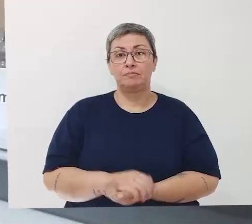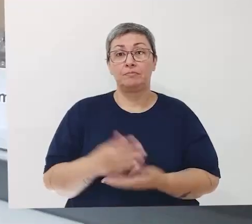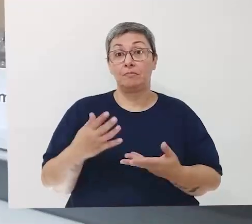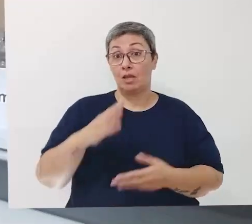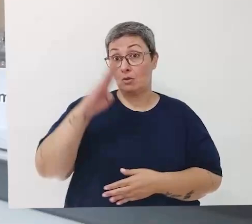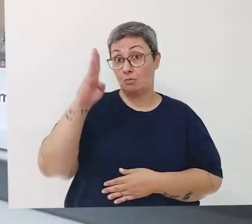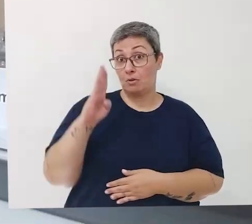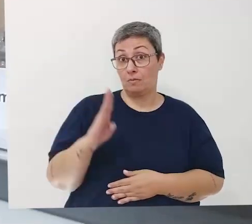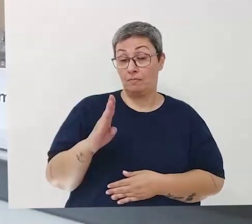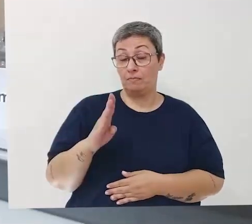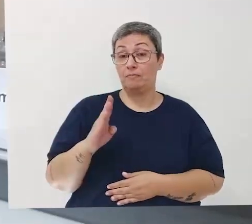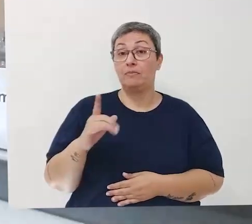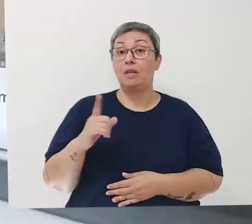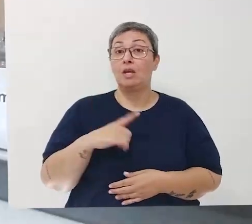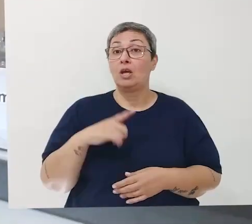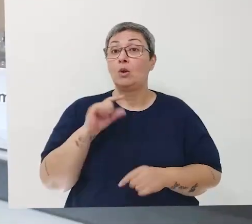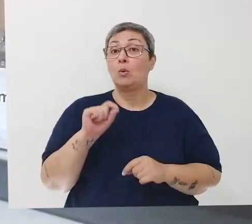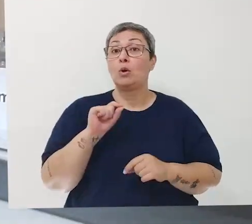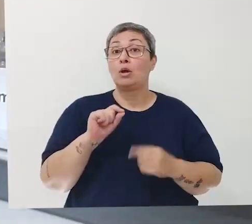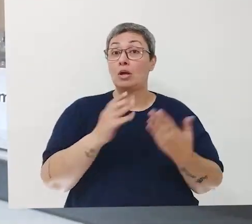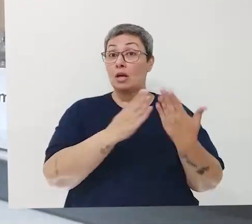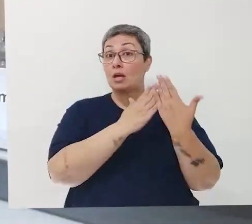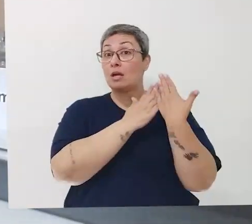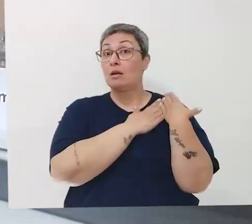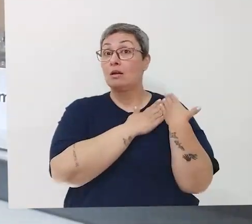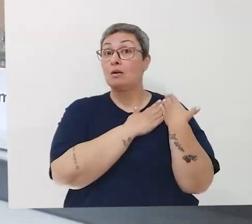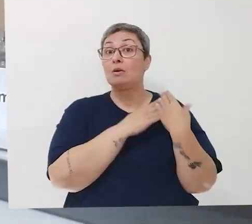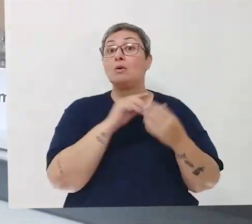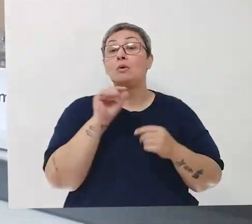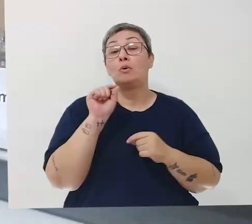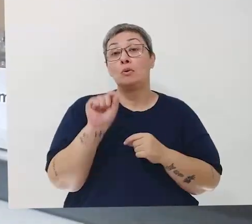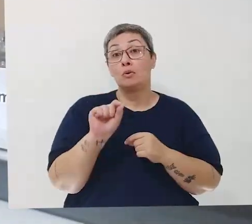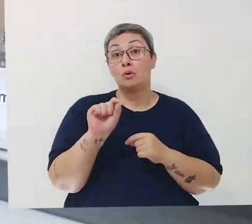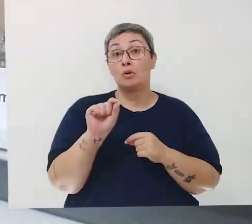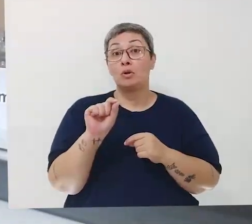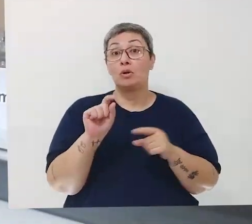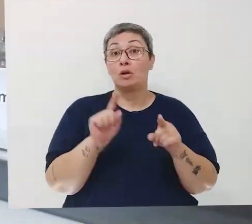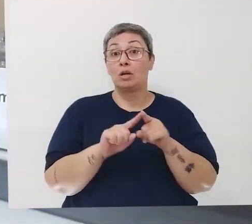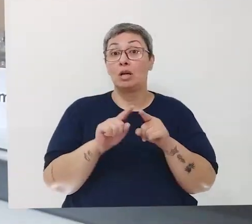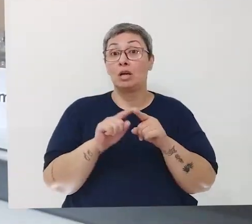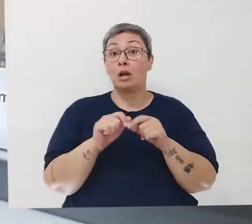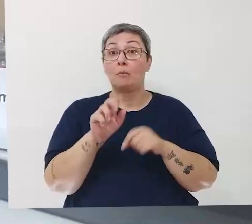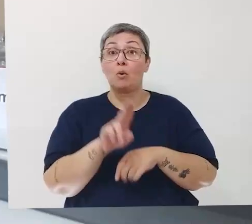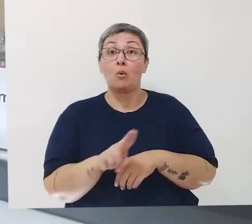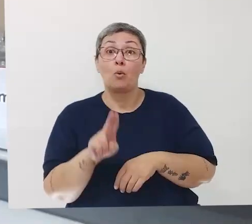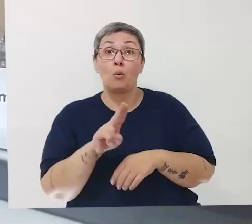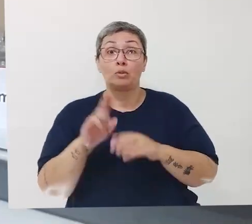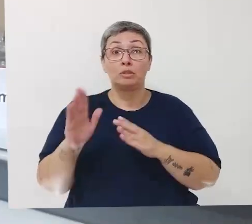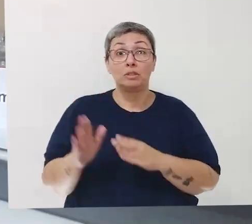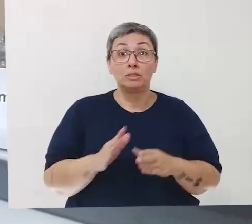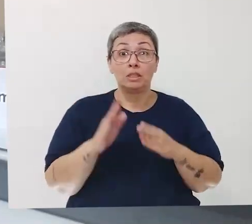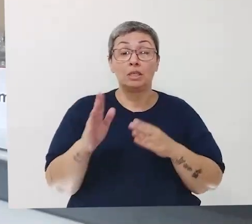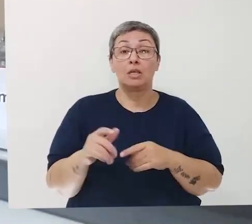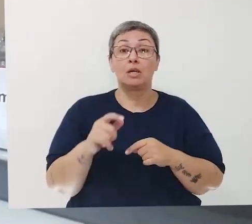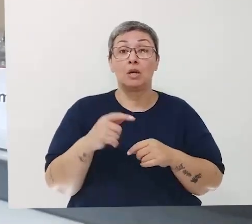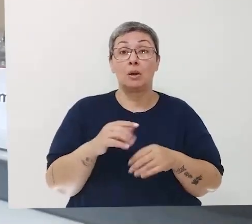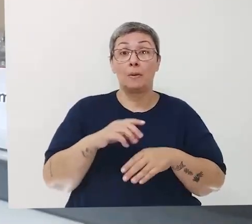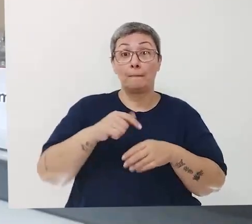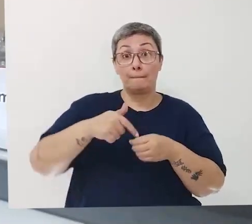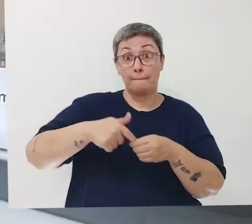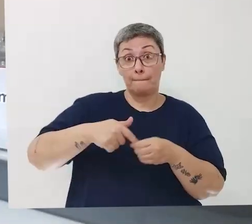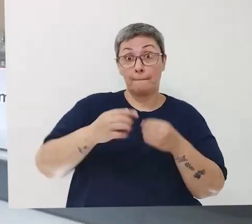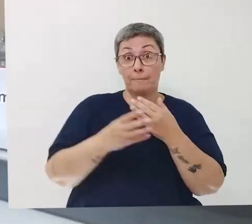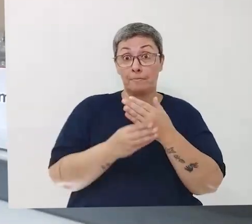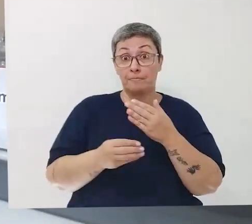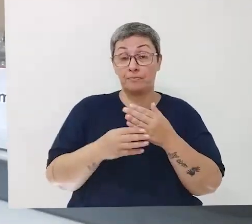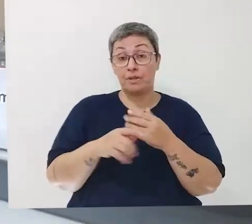No Brasil, quem é responsável pela exploração e produção do petróleo e gás